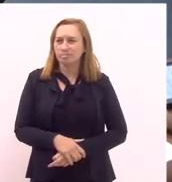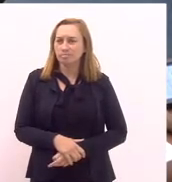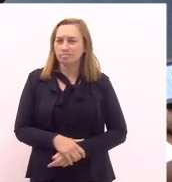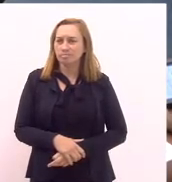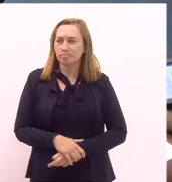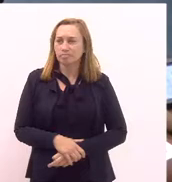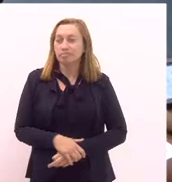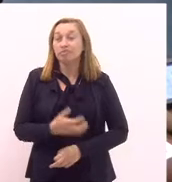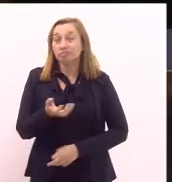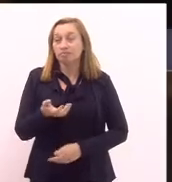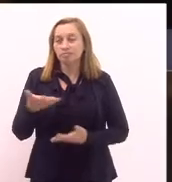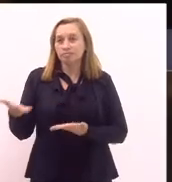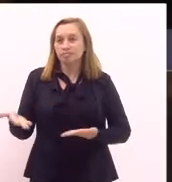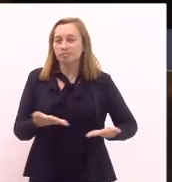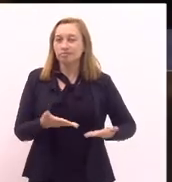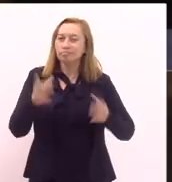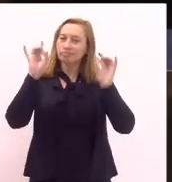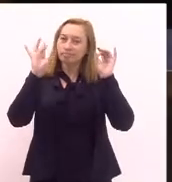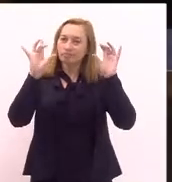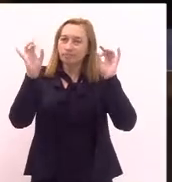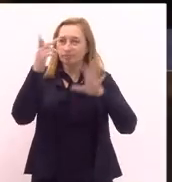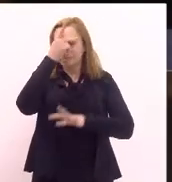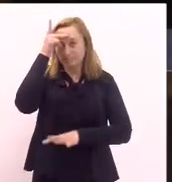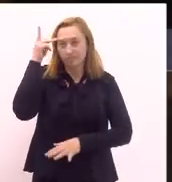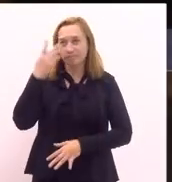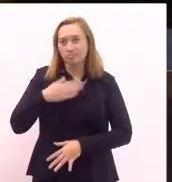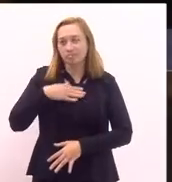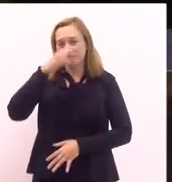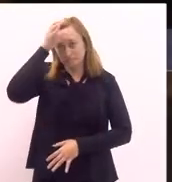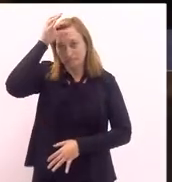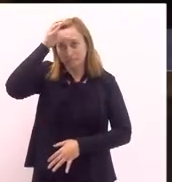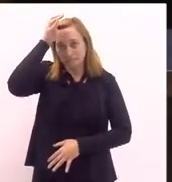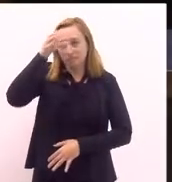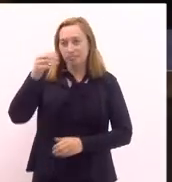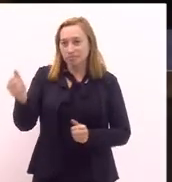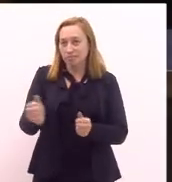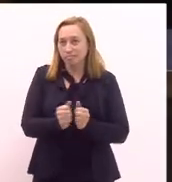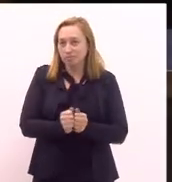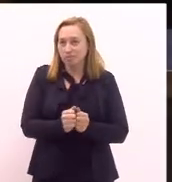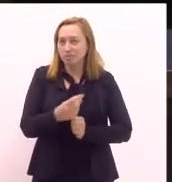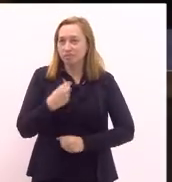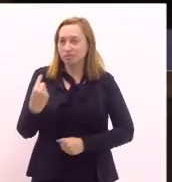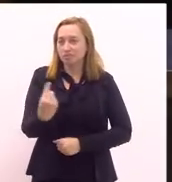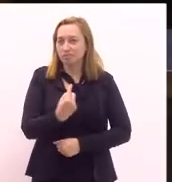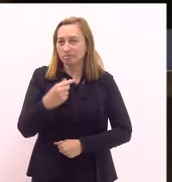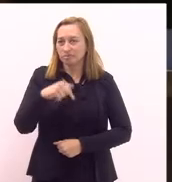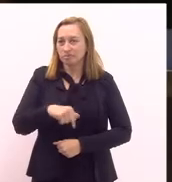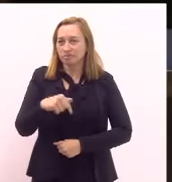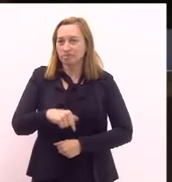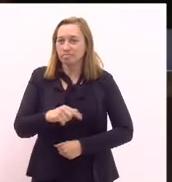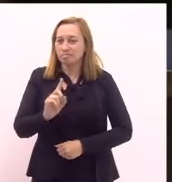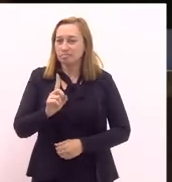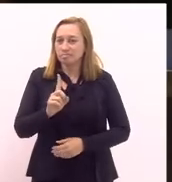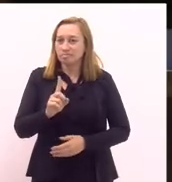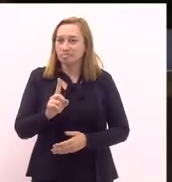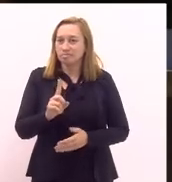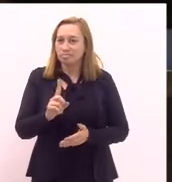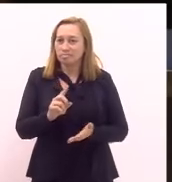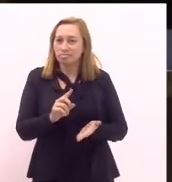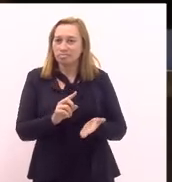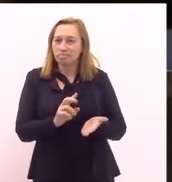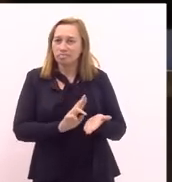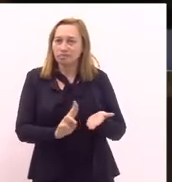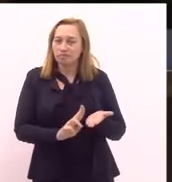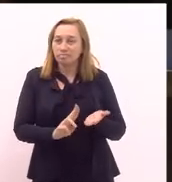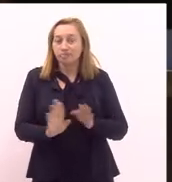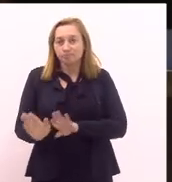Oi e eu quero a convidar uma pessoa especial minha tia e para estar aqui conosco no tava no na programação